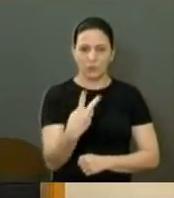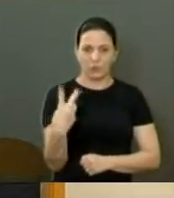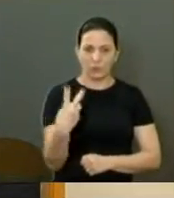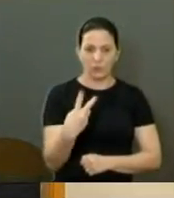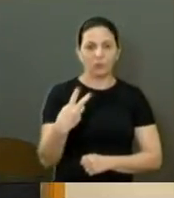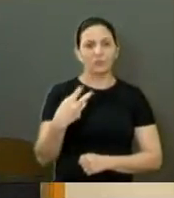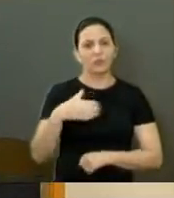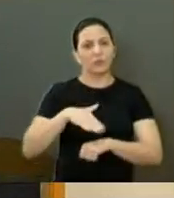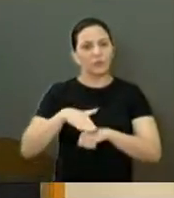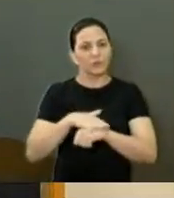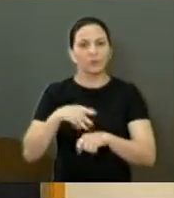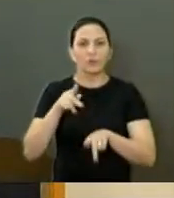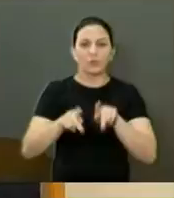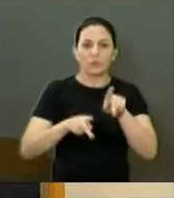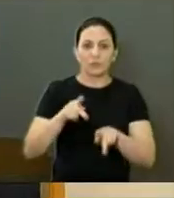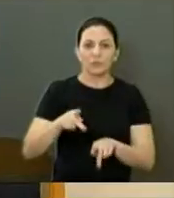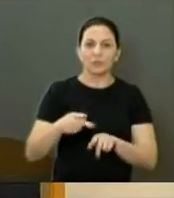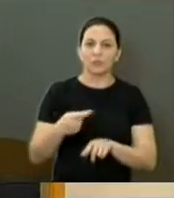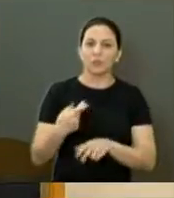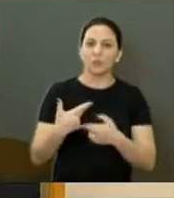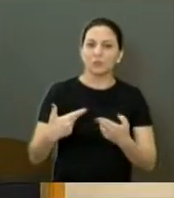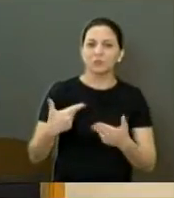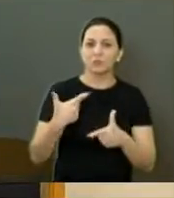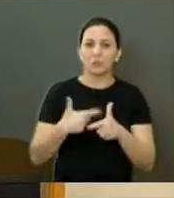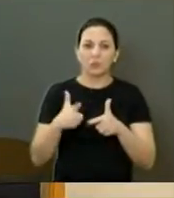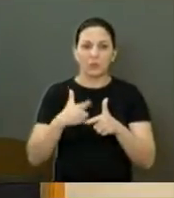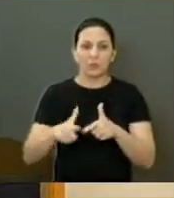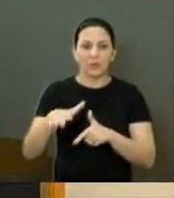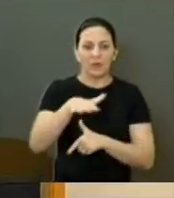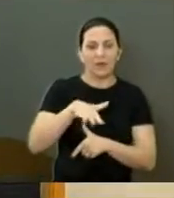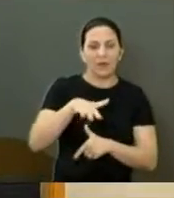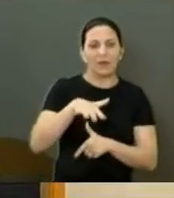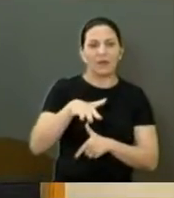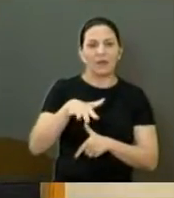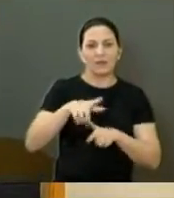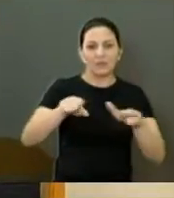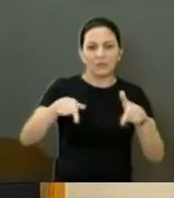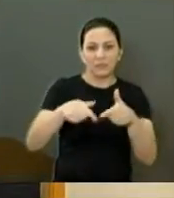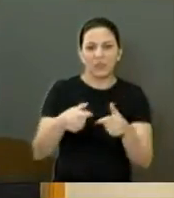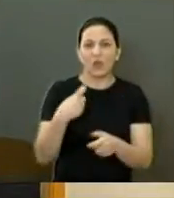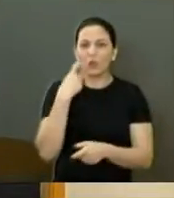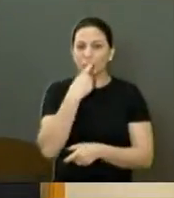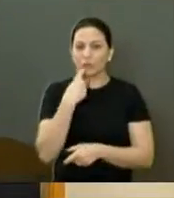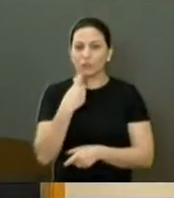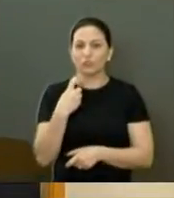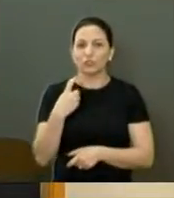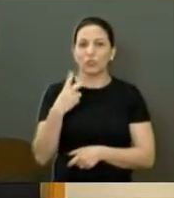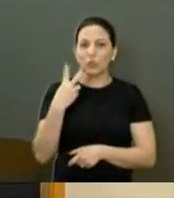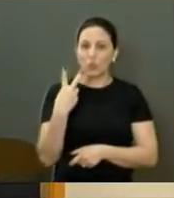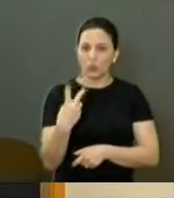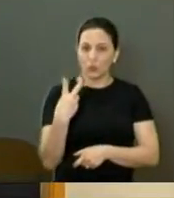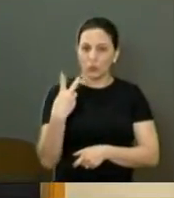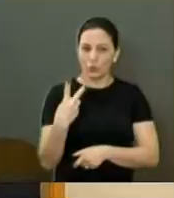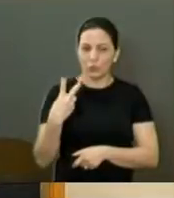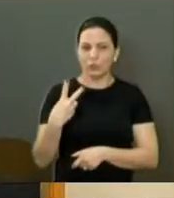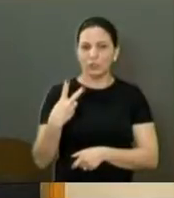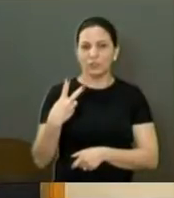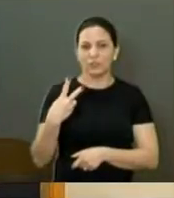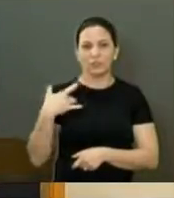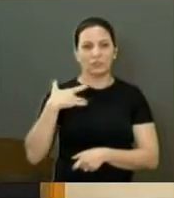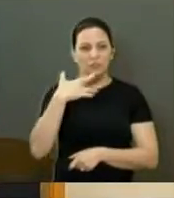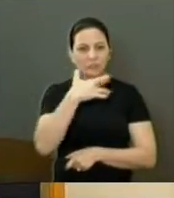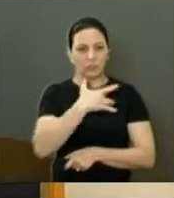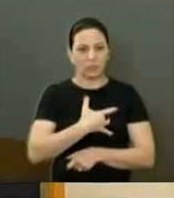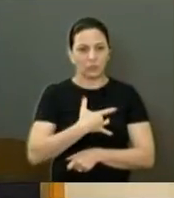população. Uma das demandas foi o consultório odontológico da unidade 2, que atualmente não